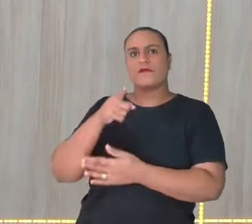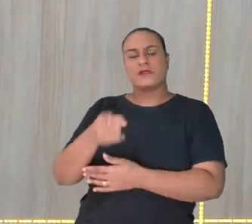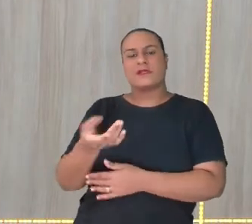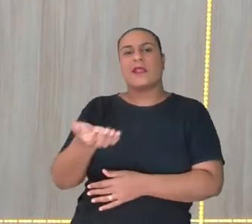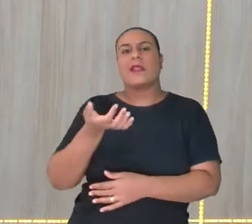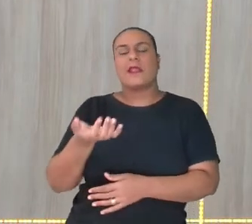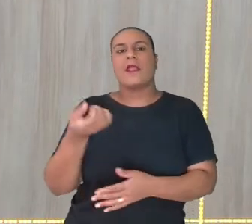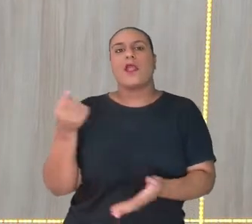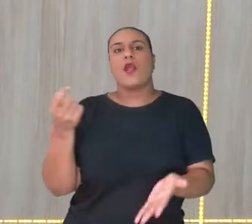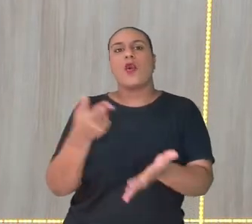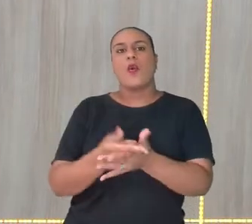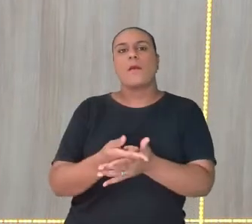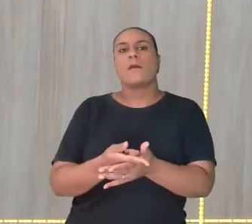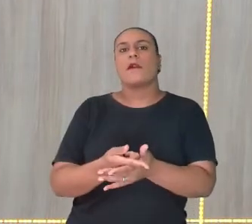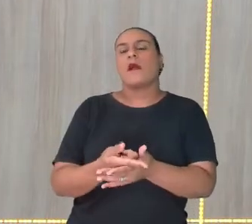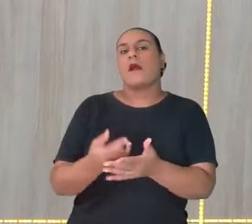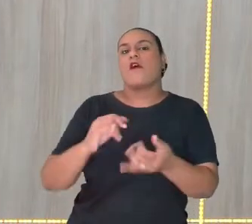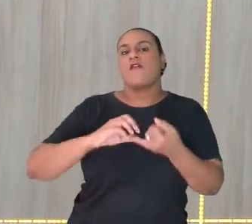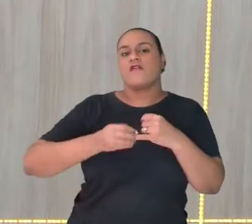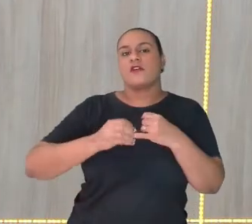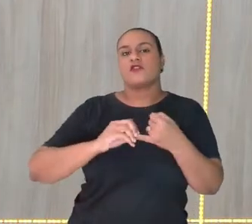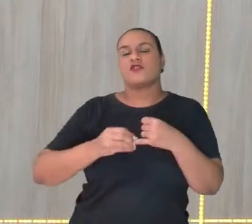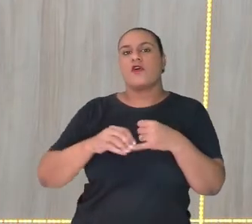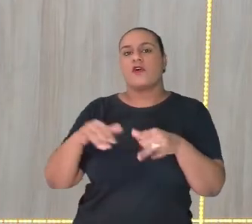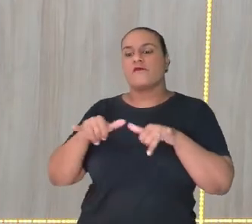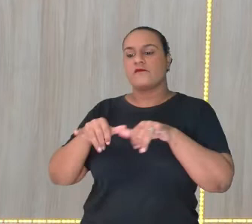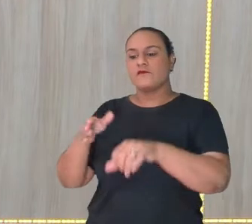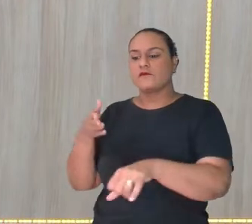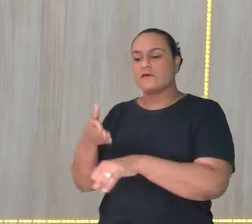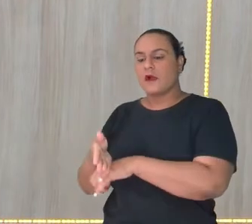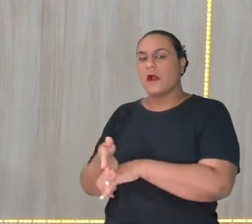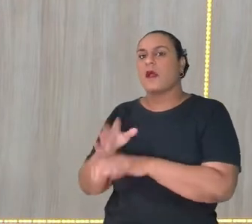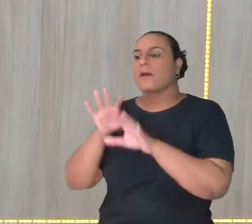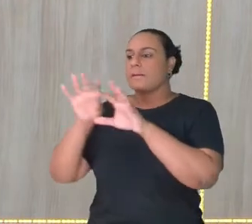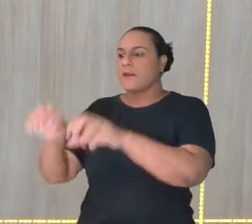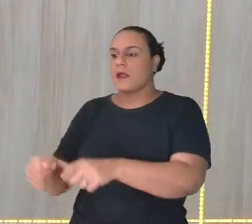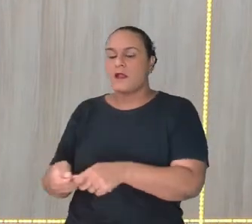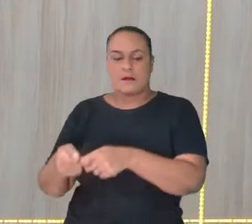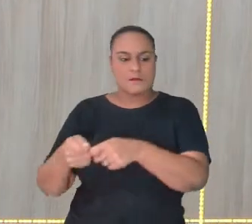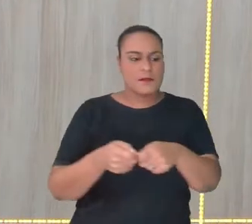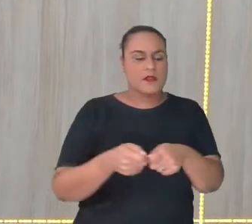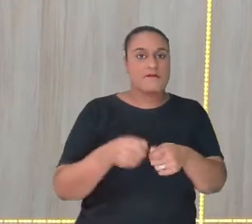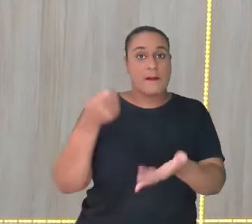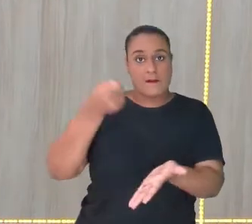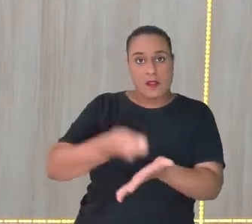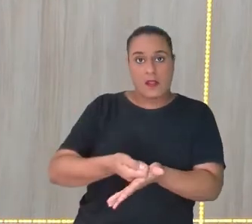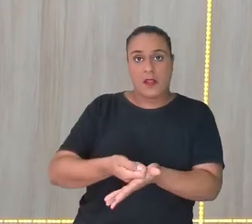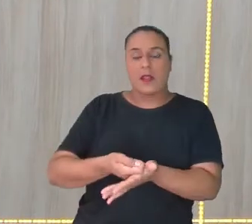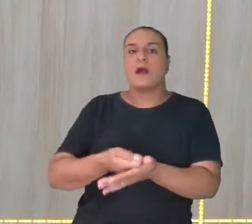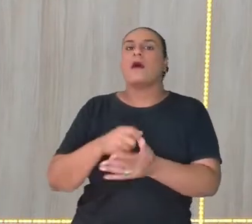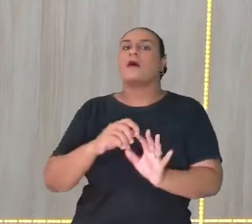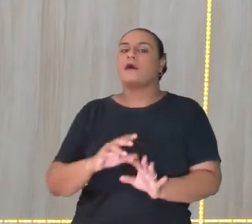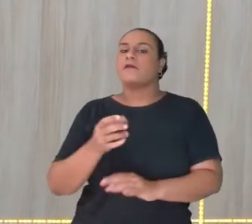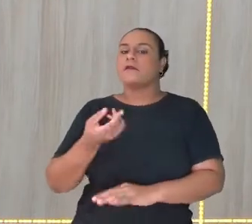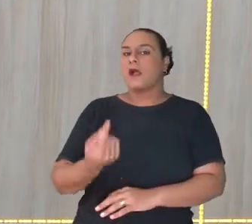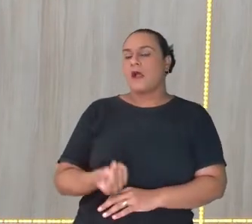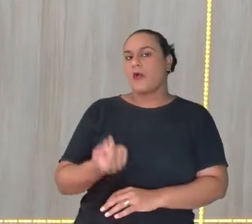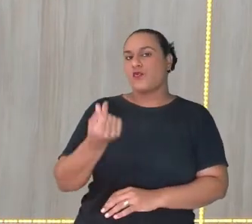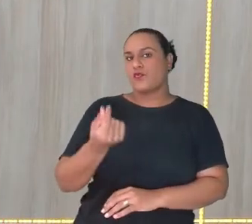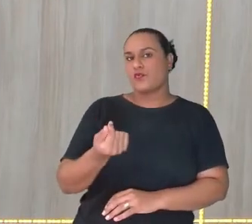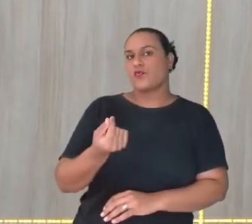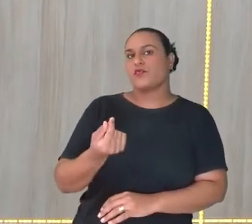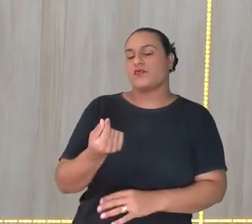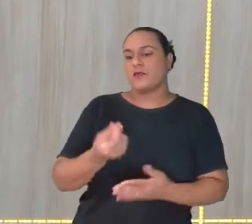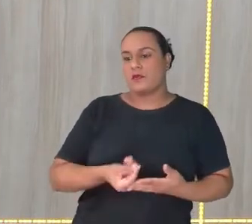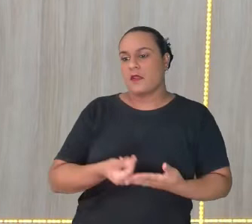mercado, leva aí uma quantidade em reais, chega lá, pega, passa no caixa, troca ali o feijão,